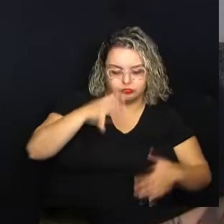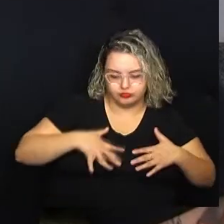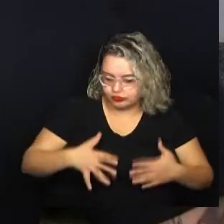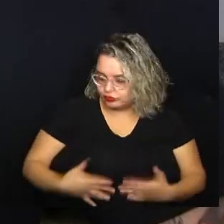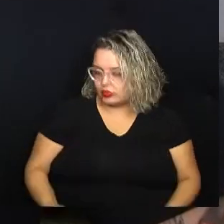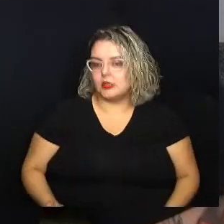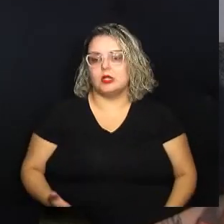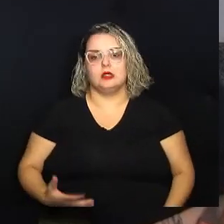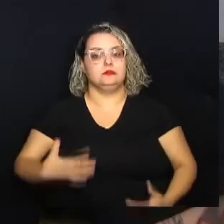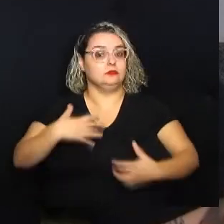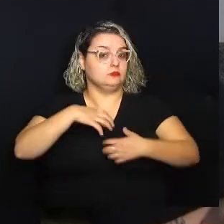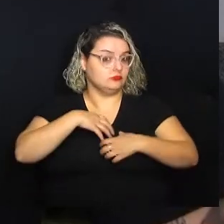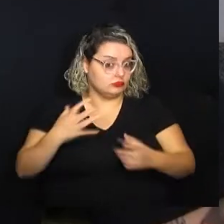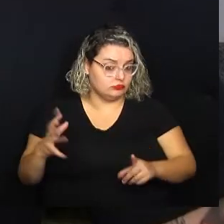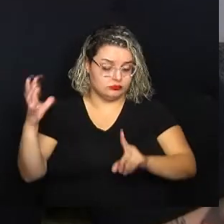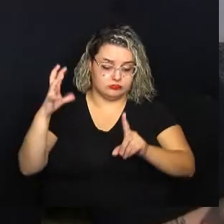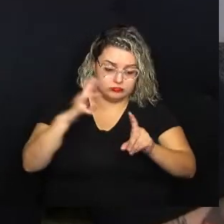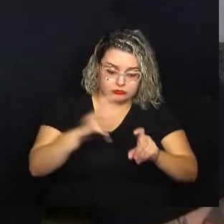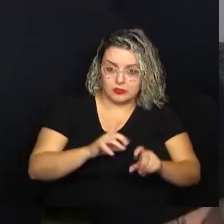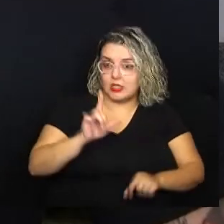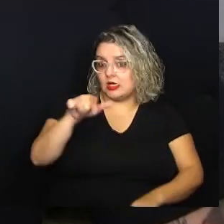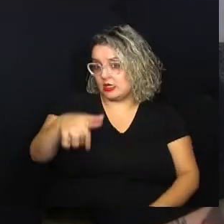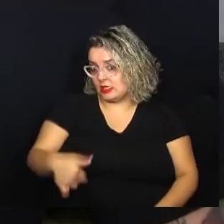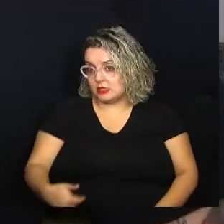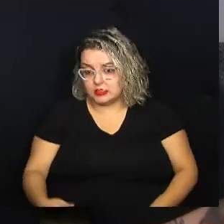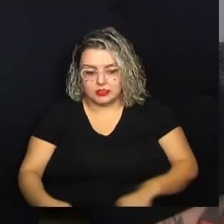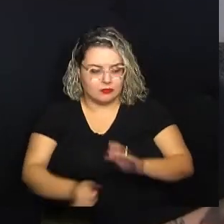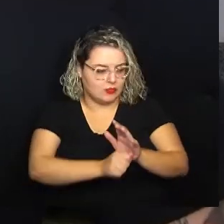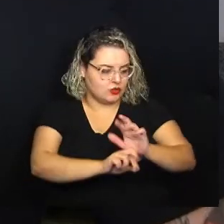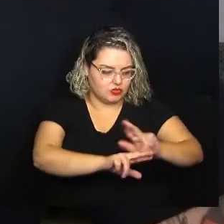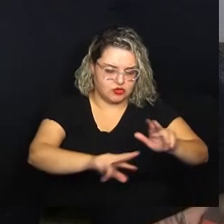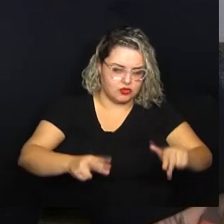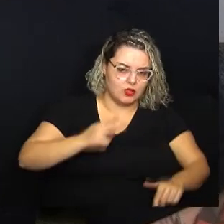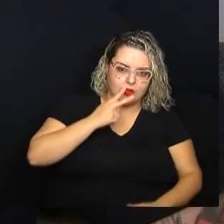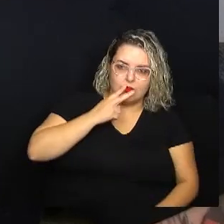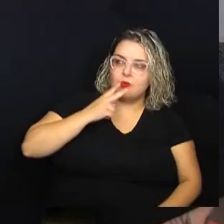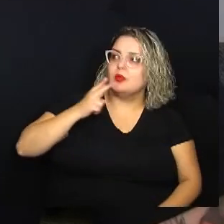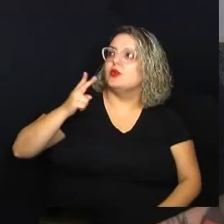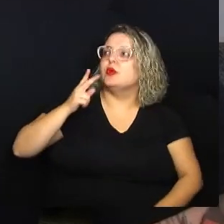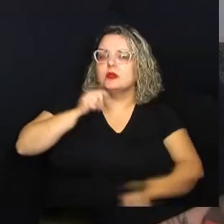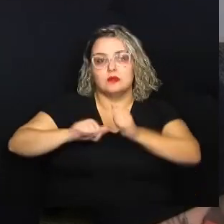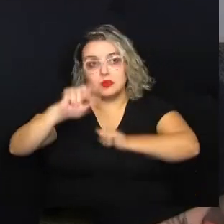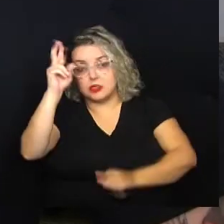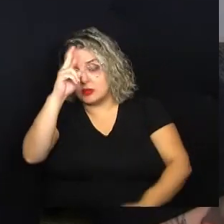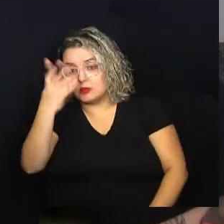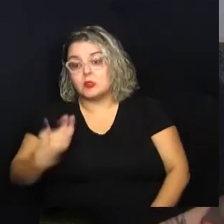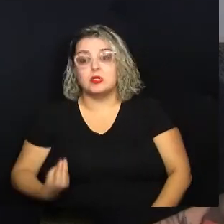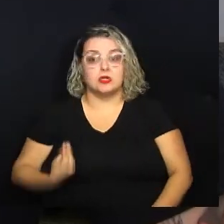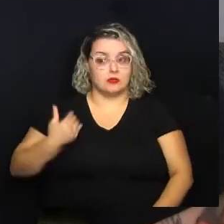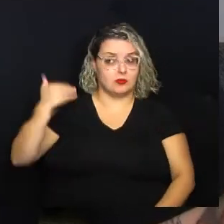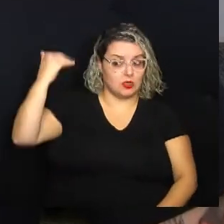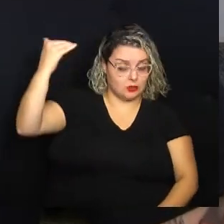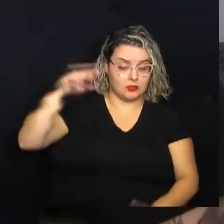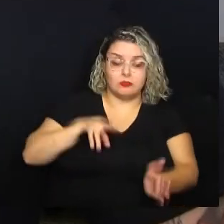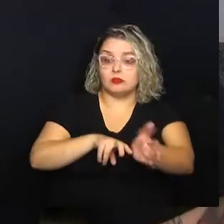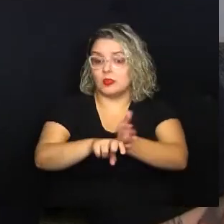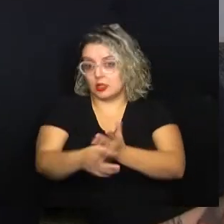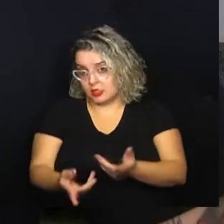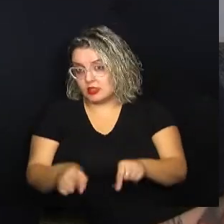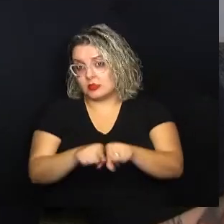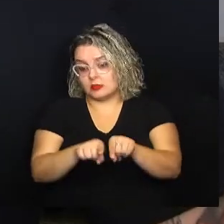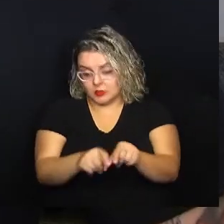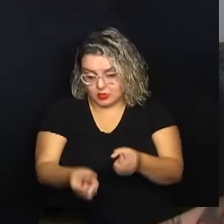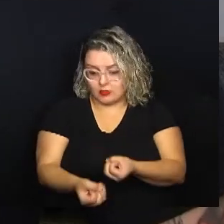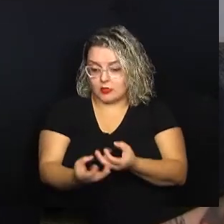abuso emocional, depois na vida adulta abuso de drogas, cigarro, bebida. Na vida adulta, quando tem